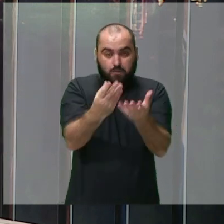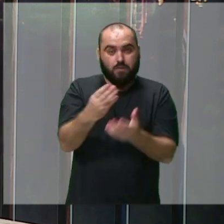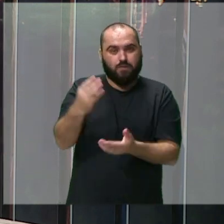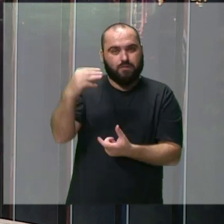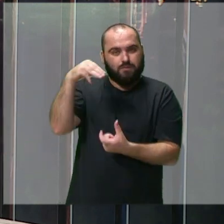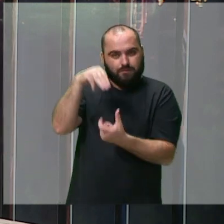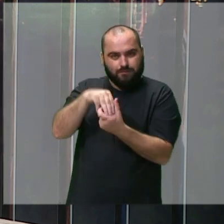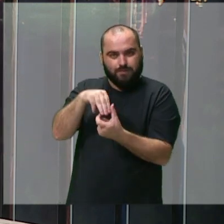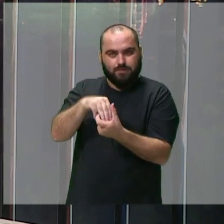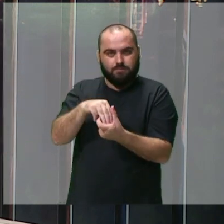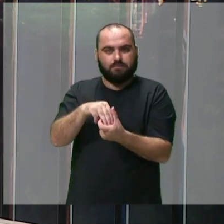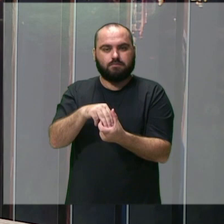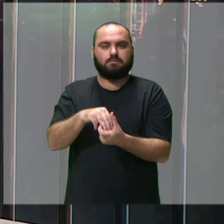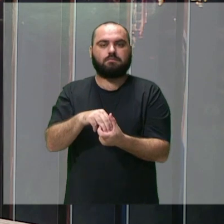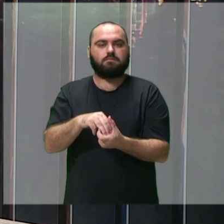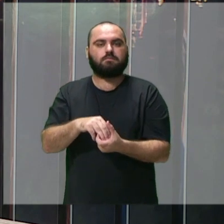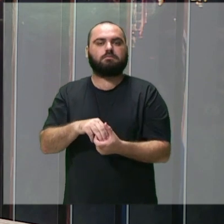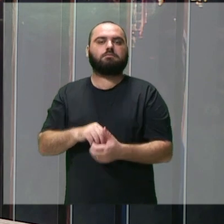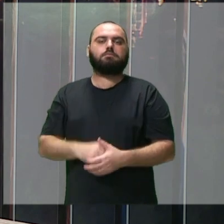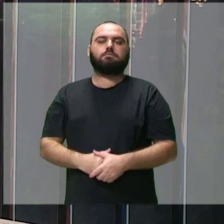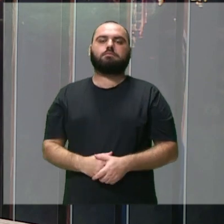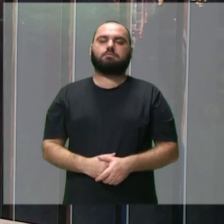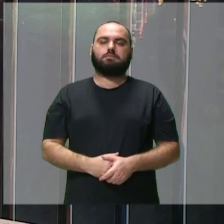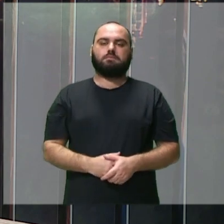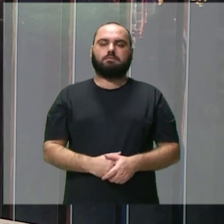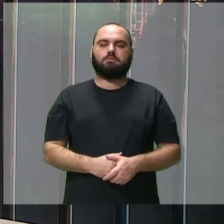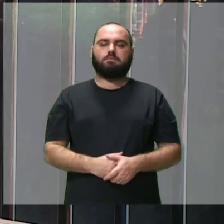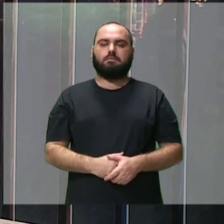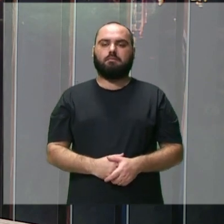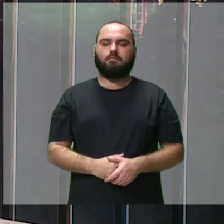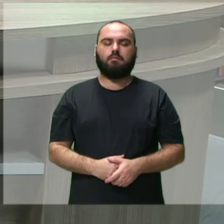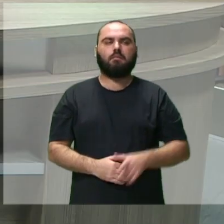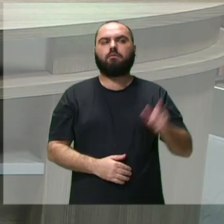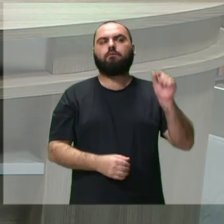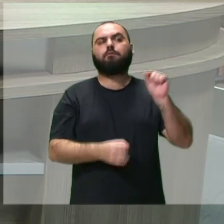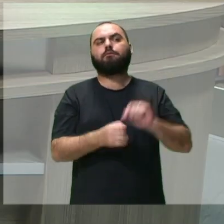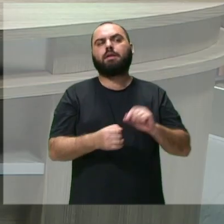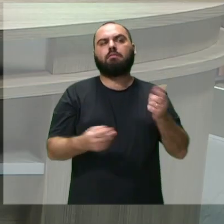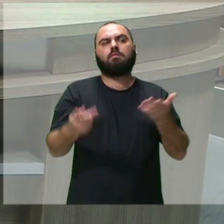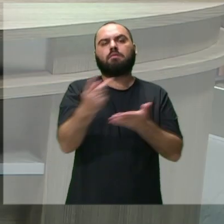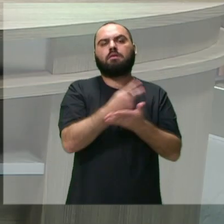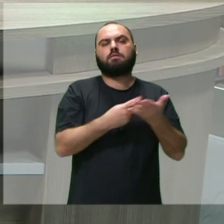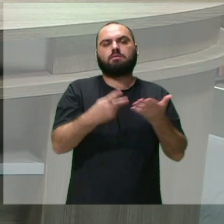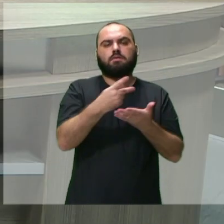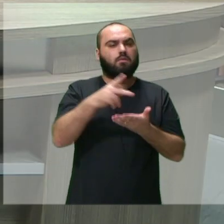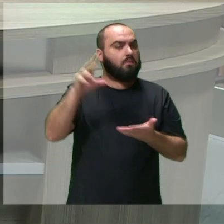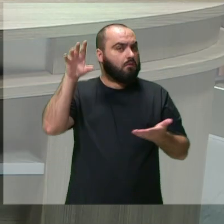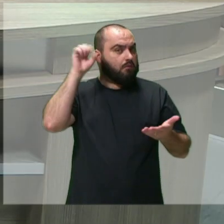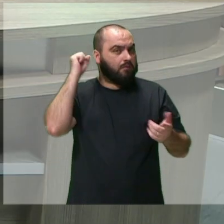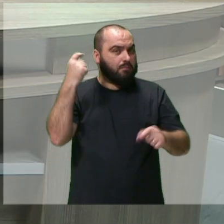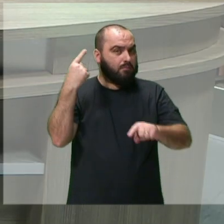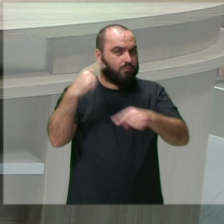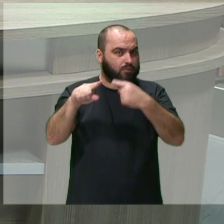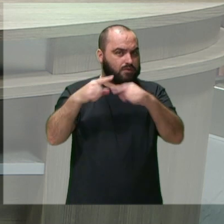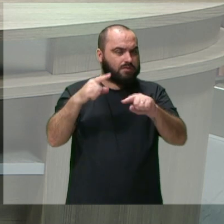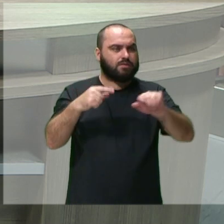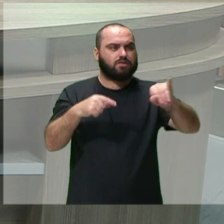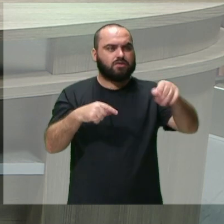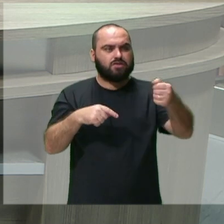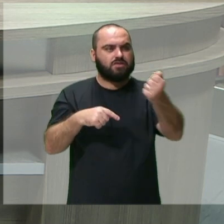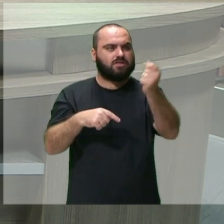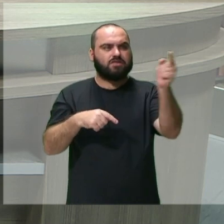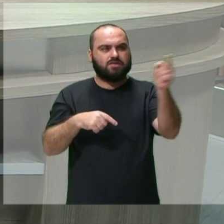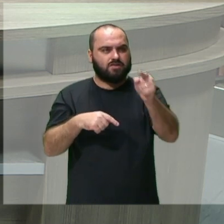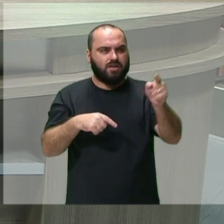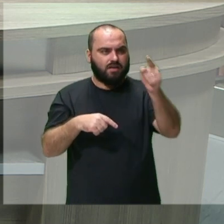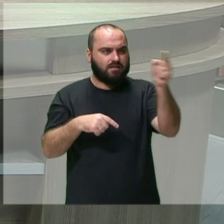da possibilidade de uma linguagem contemporânea. Você fez essas obras ouvindo música, ouvindo jazz. Como é que deu esse